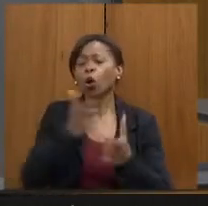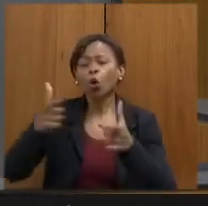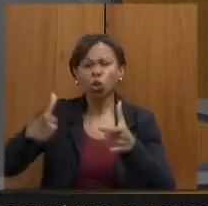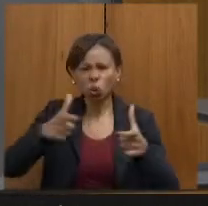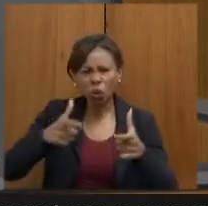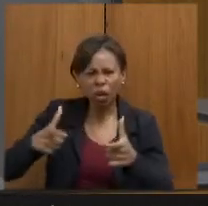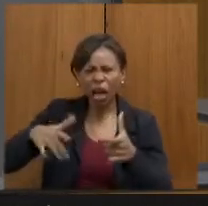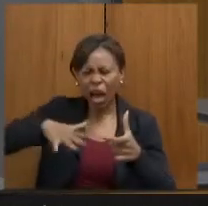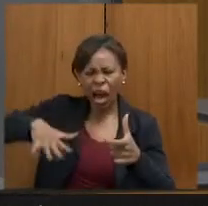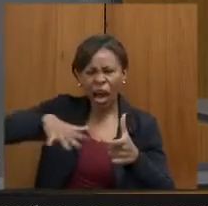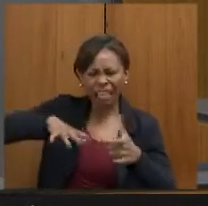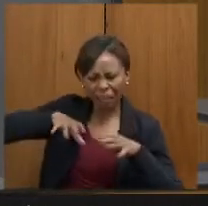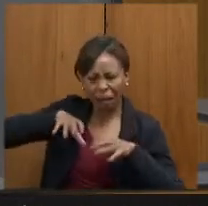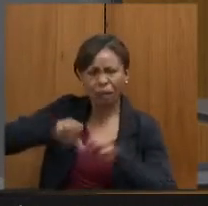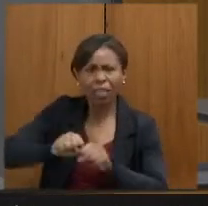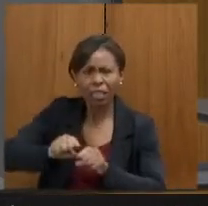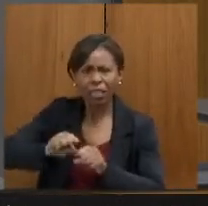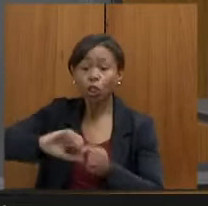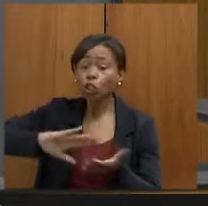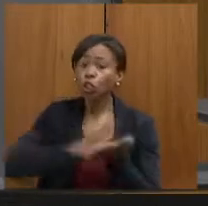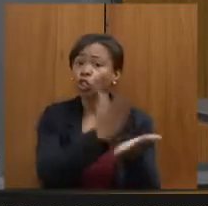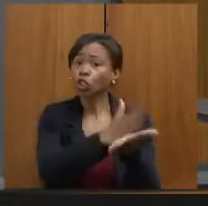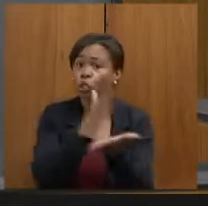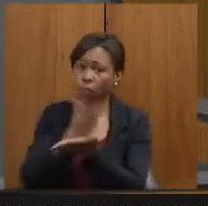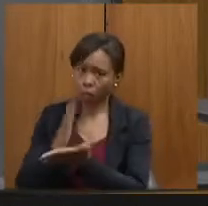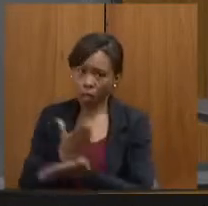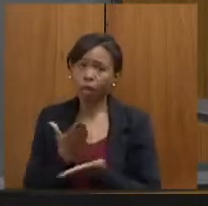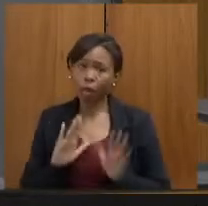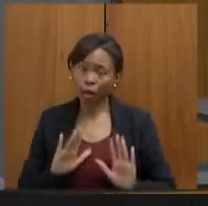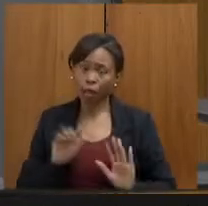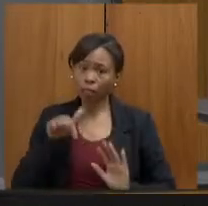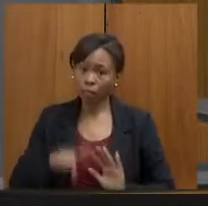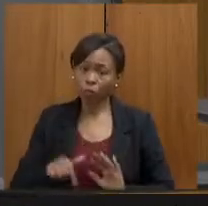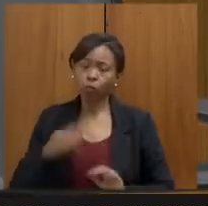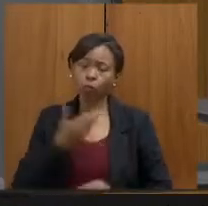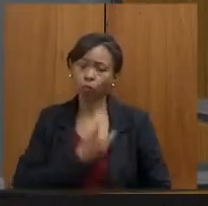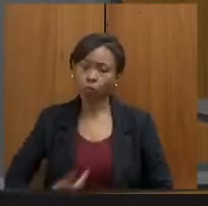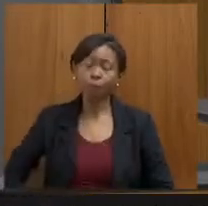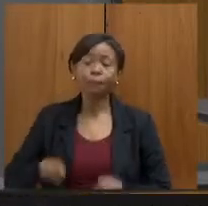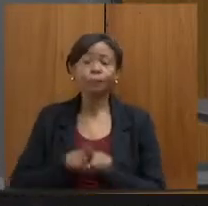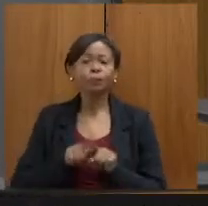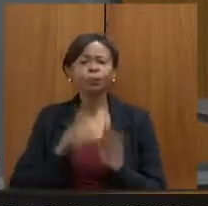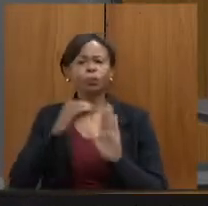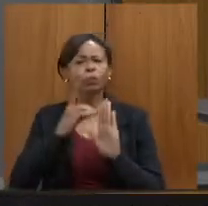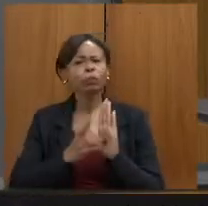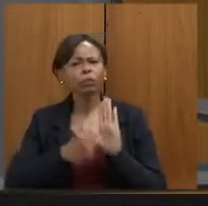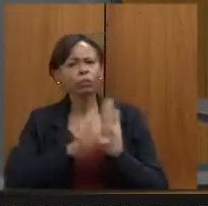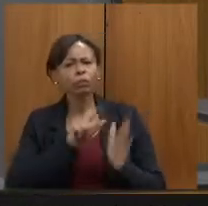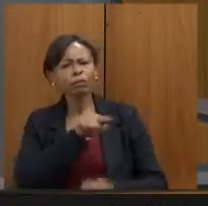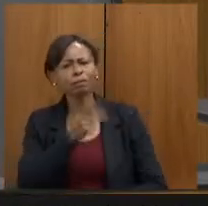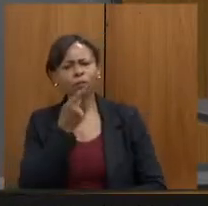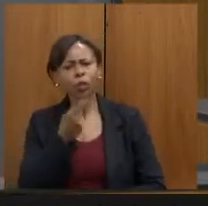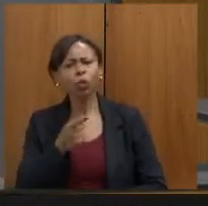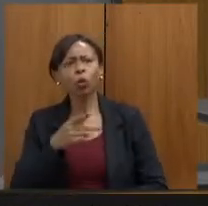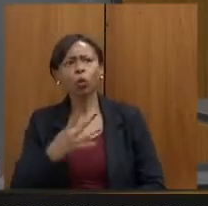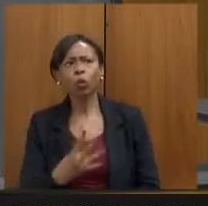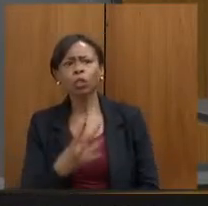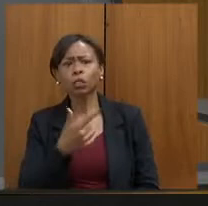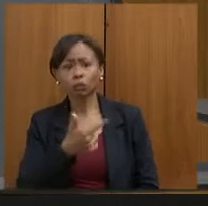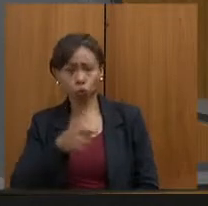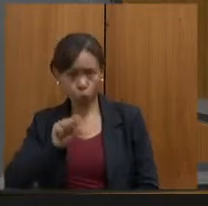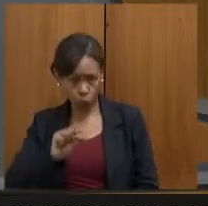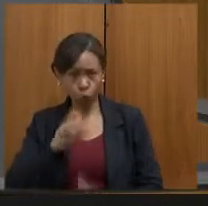para assentamento Rural um pano no status e o Decreto que também foi citado que o decreto